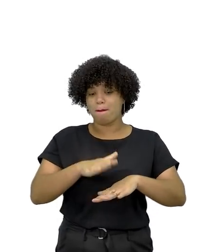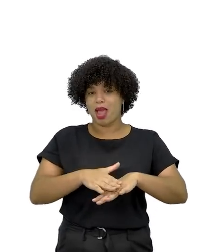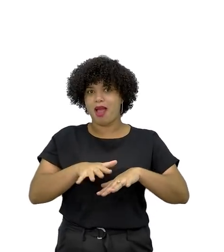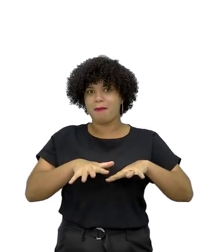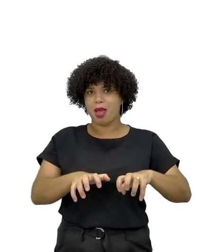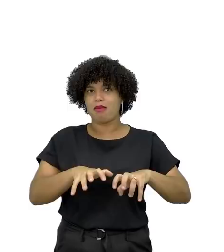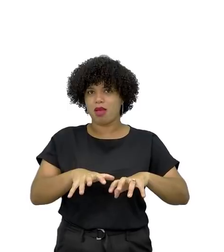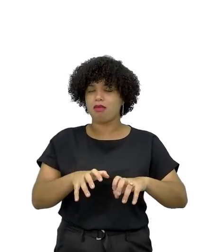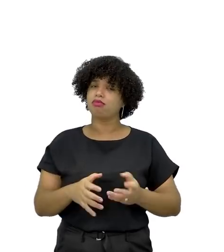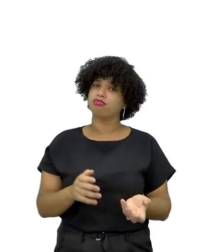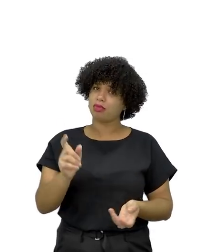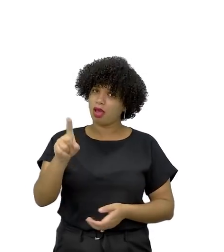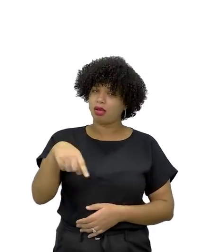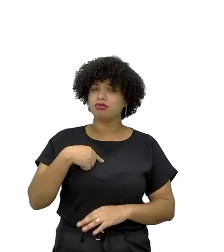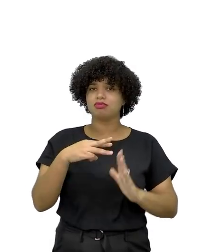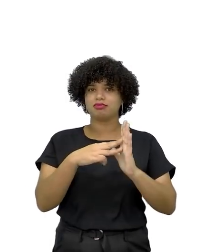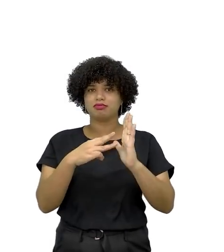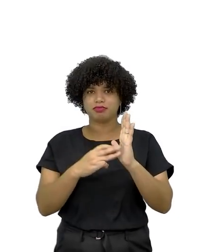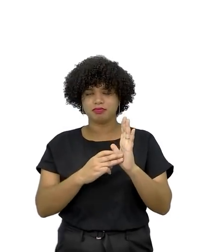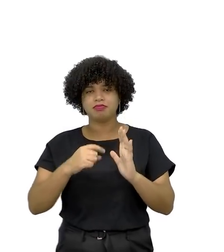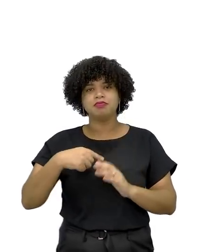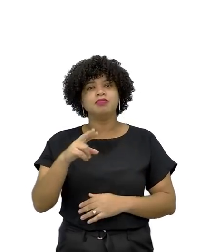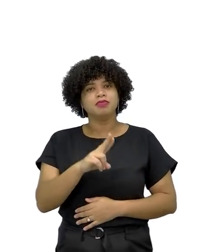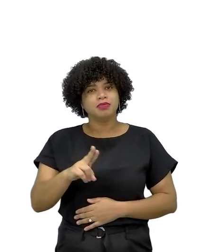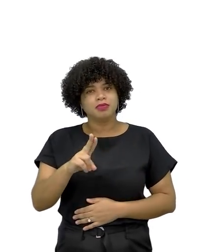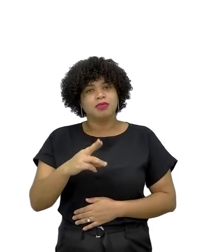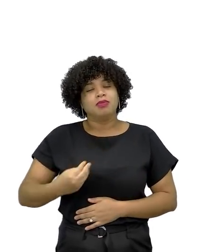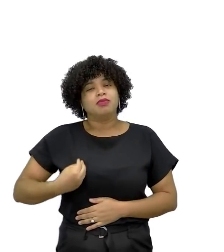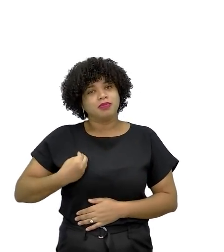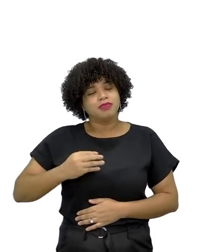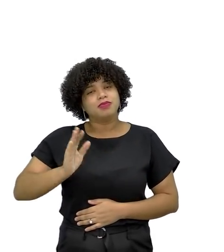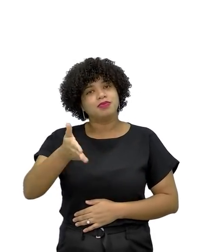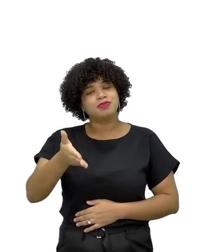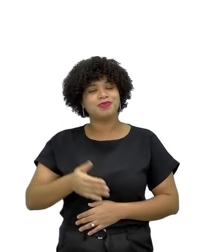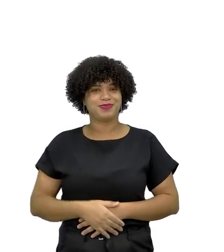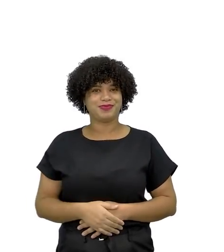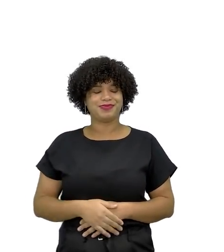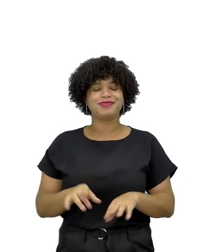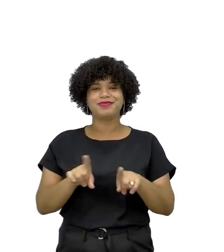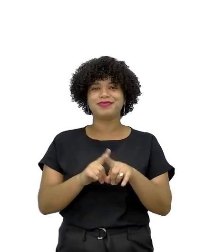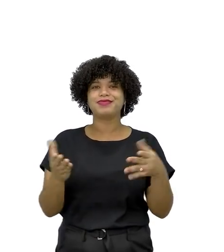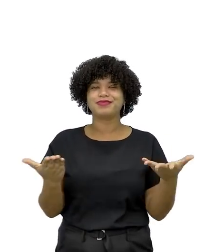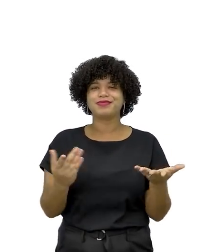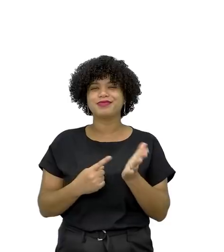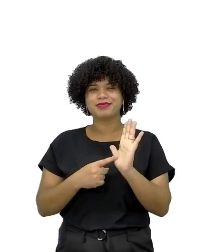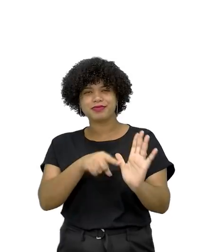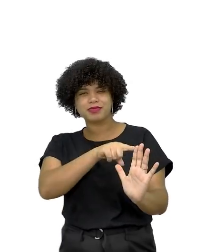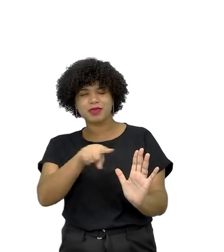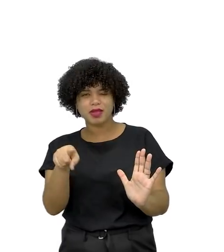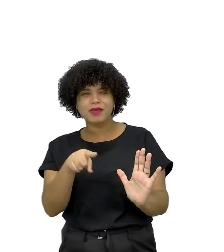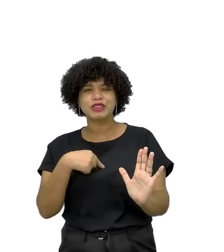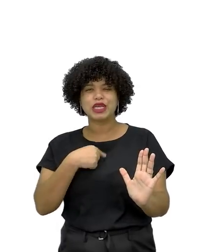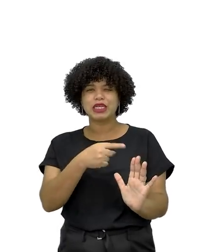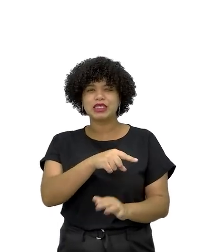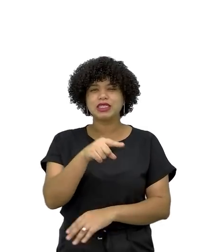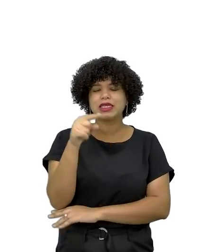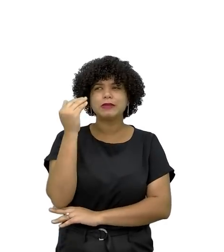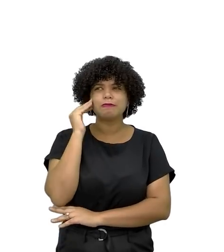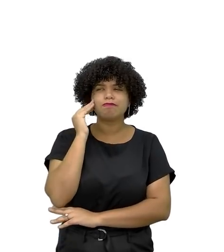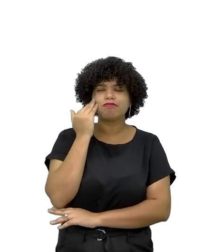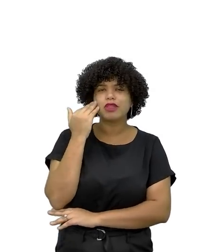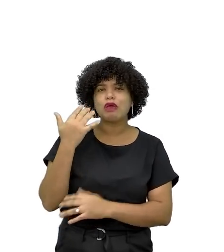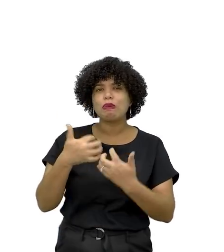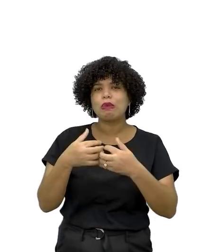muitas dessas metodologias já utilizadas. E eu também, hoje a gente traz aqui para a gente conversar um pouquinho